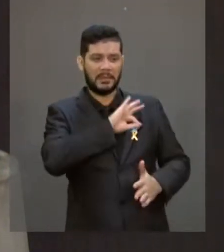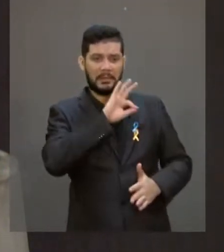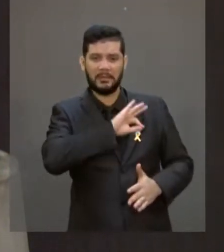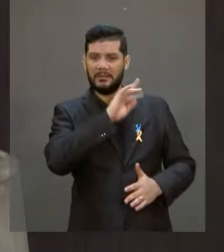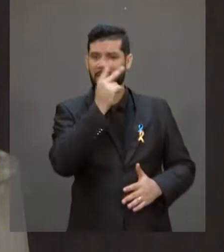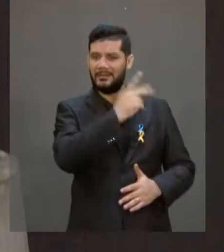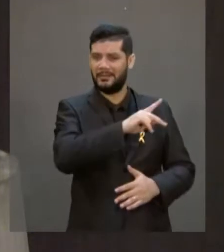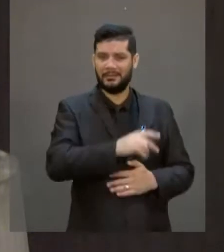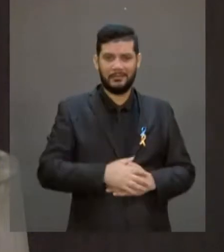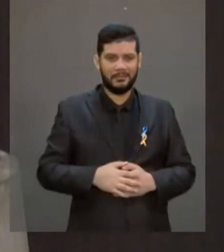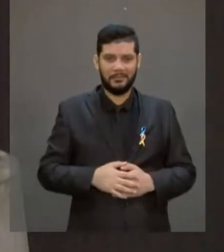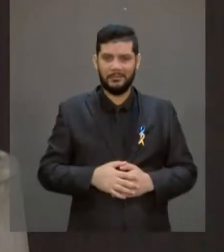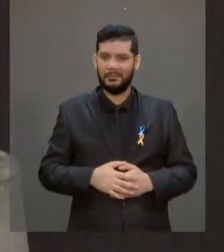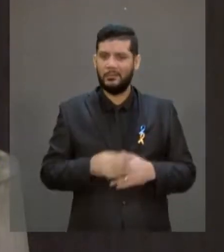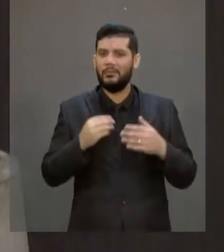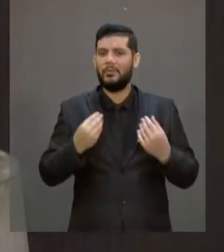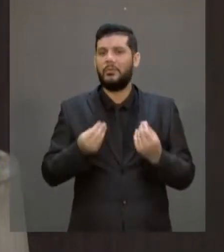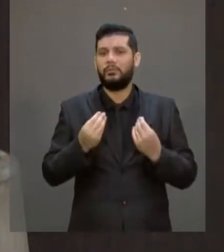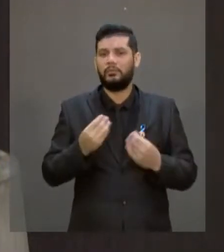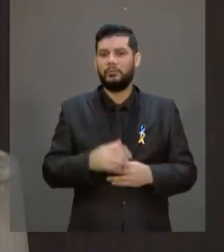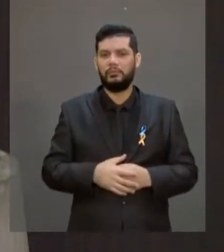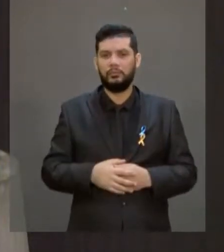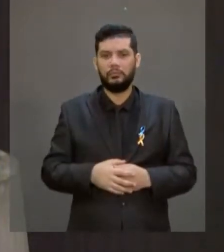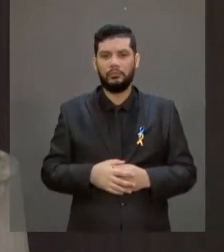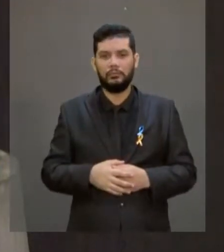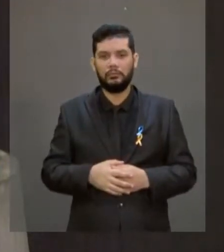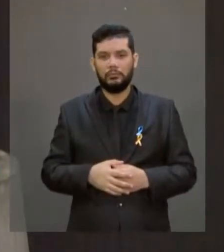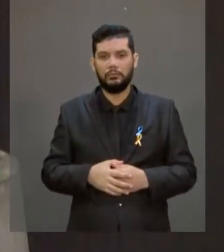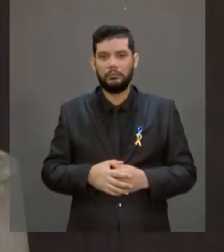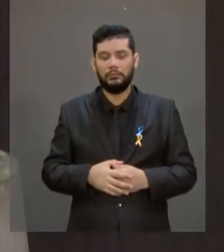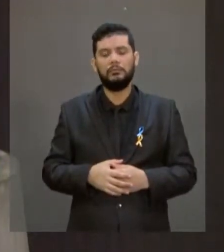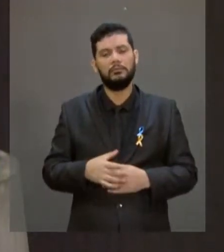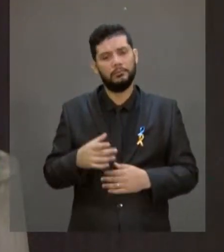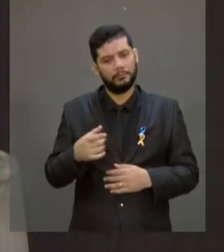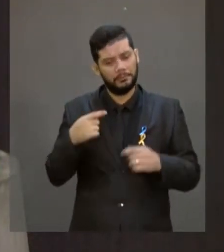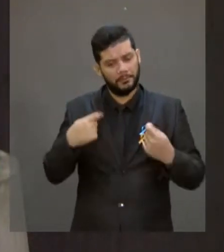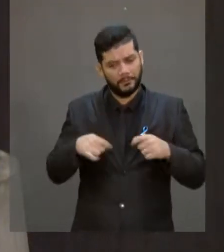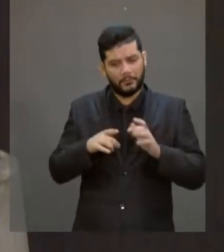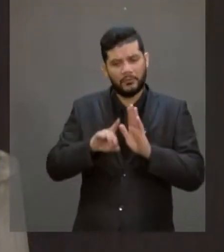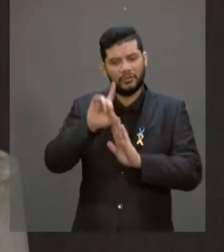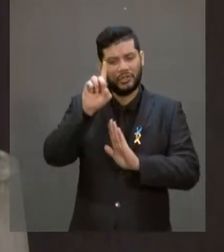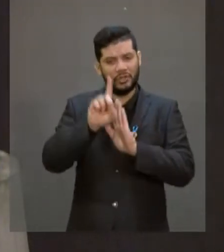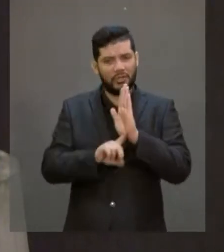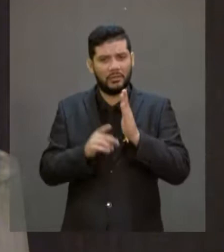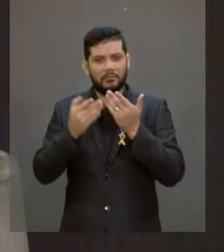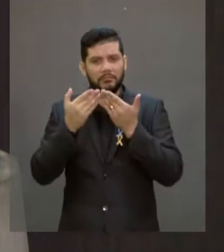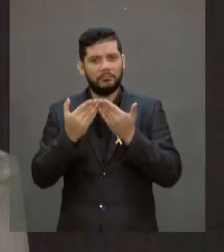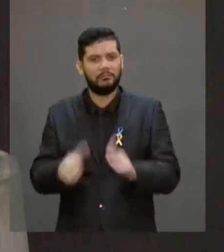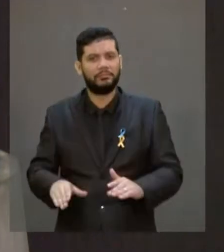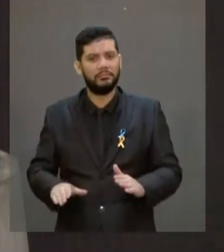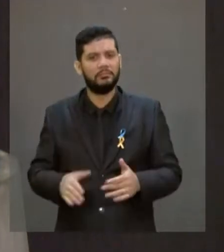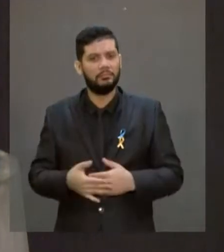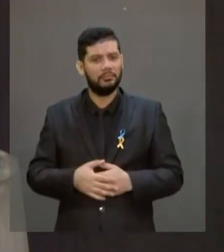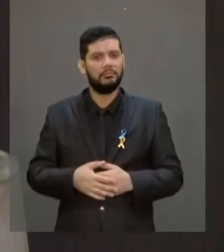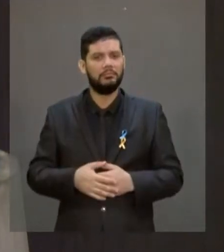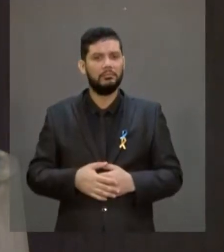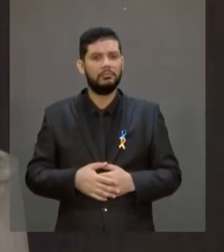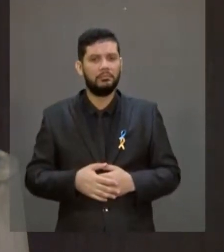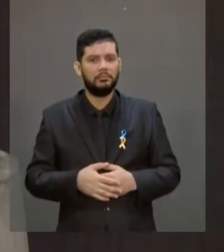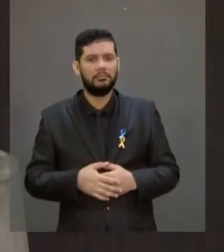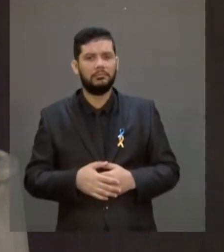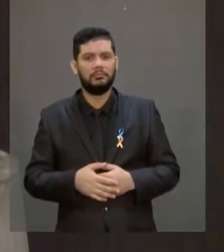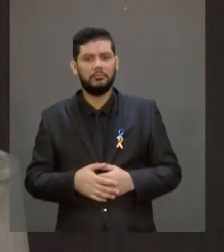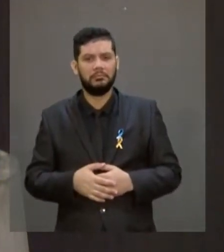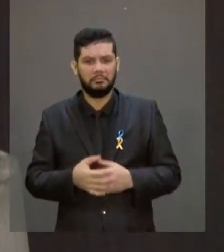Governador, o direito de reparação é um direito fundamental. A reparação não é